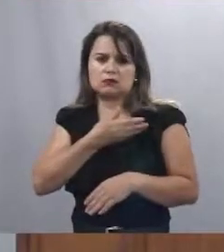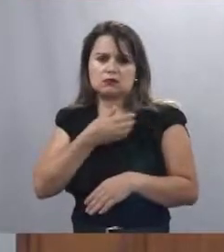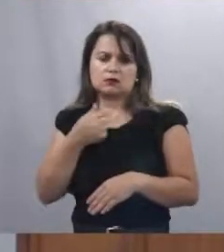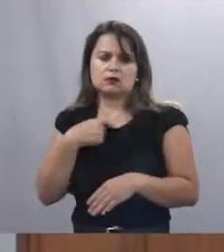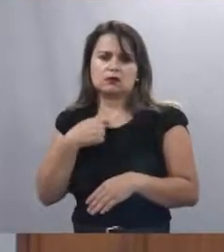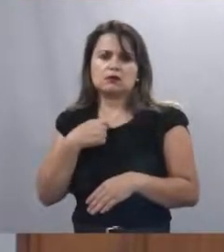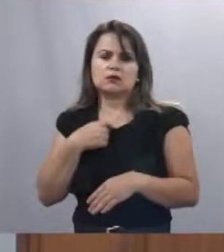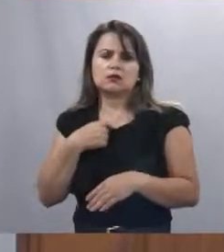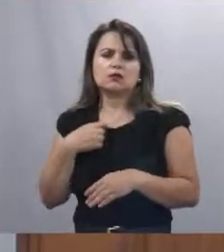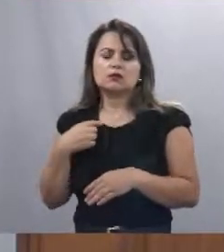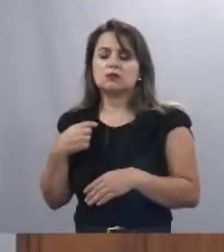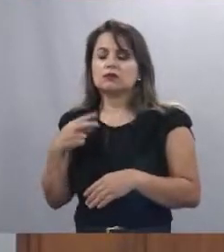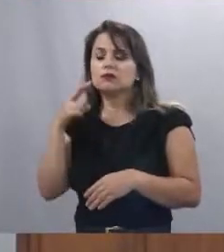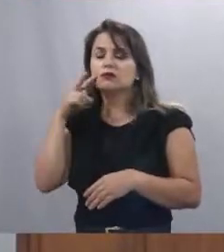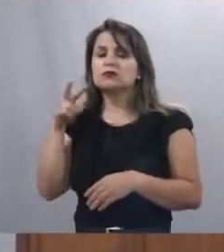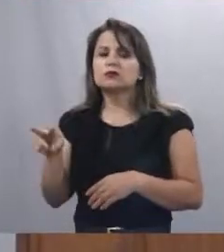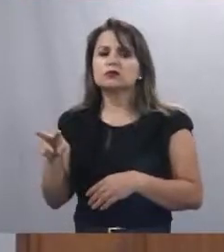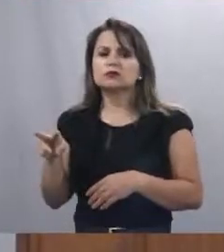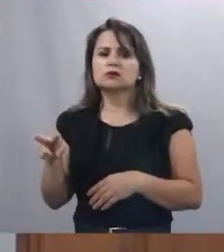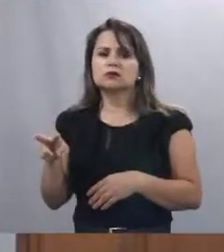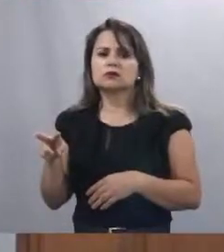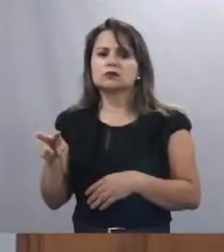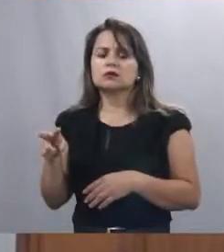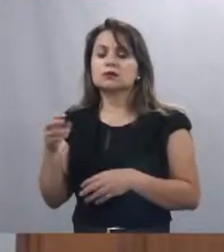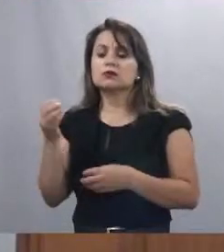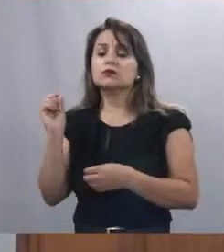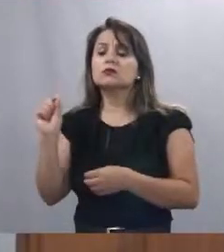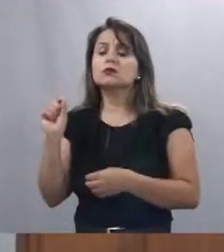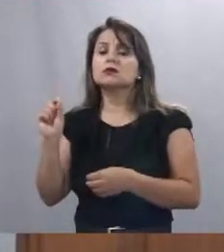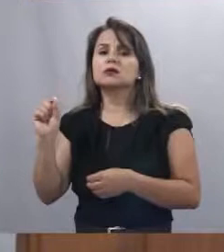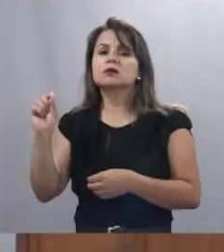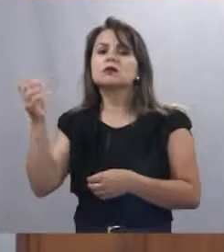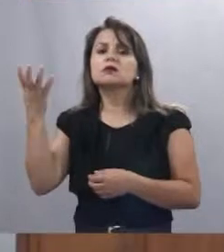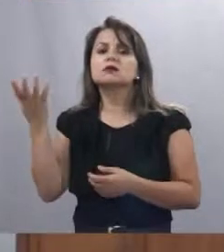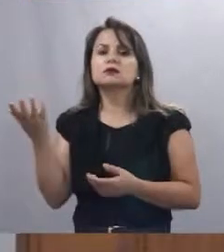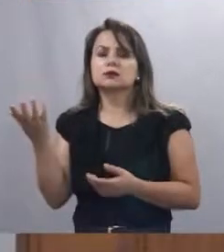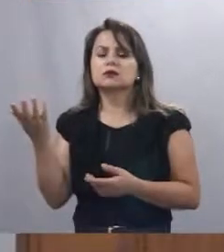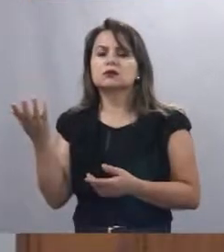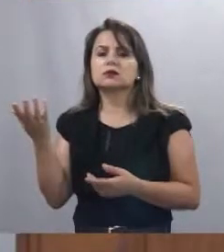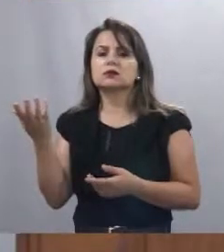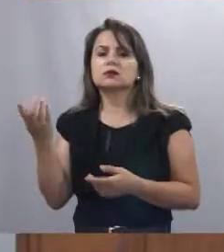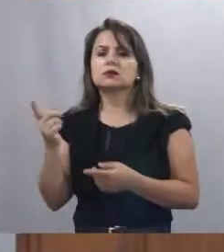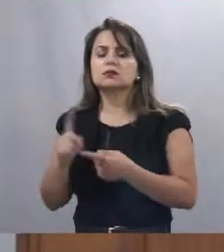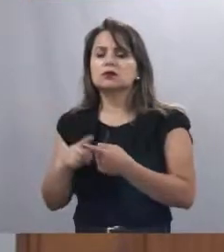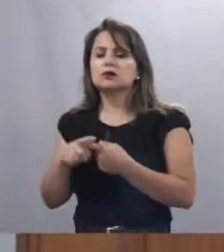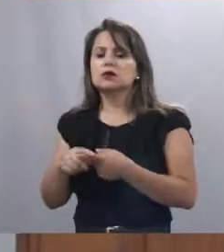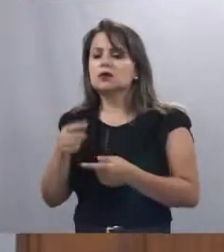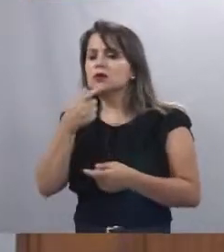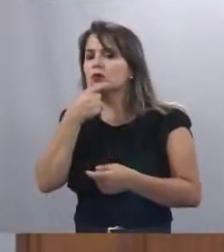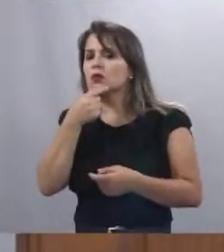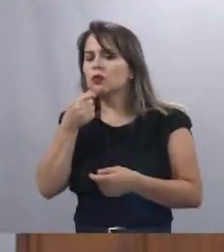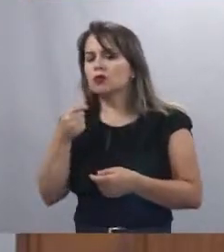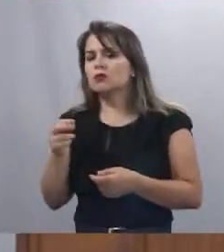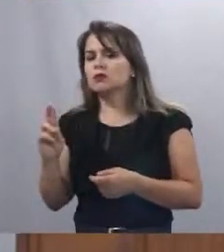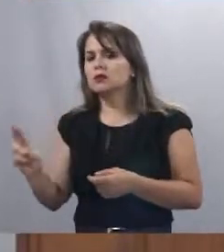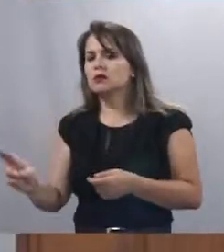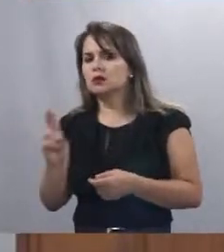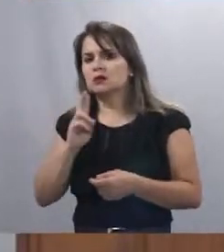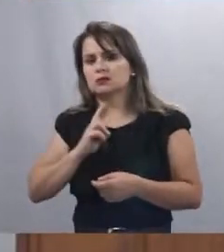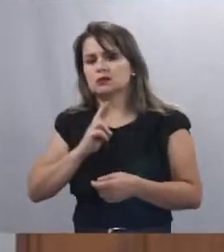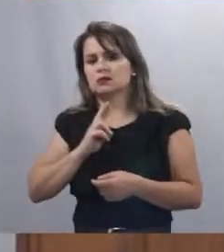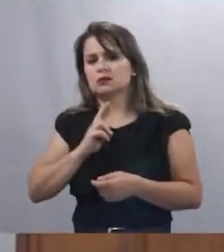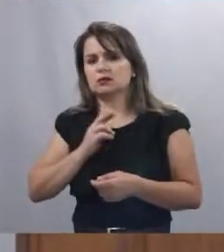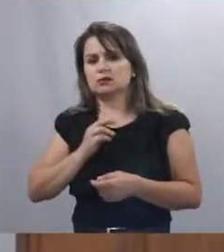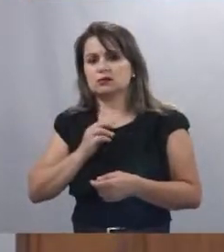mas eu fui procurar ver o que vai acontecer referente a esse retroativo. E ele me respondeu o que está aqui,